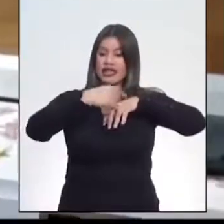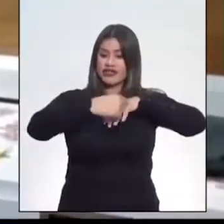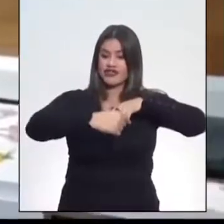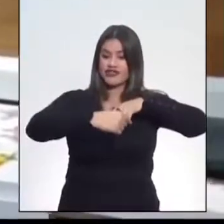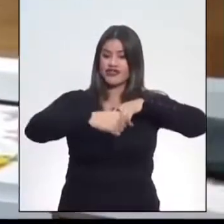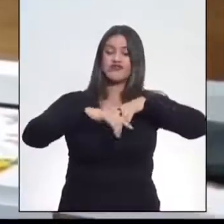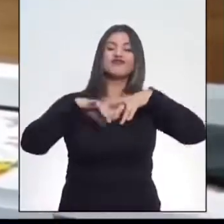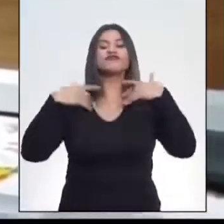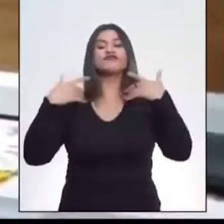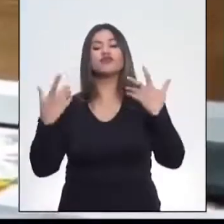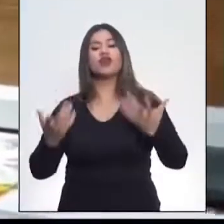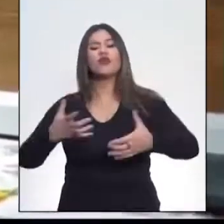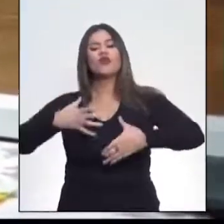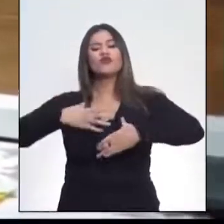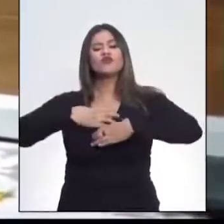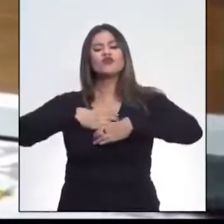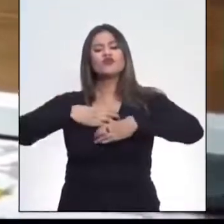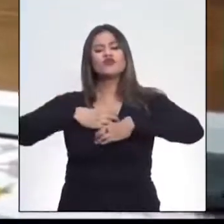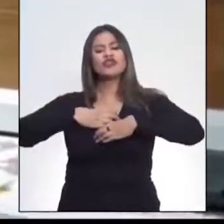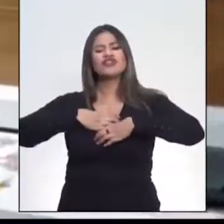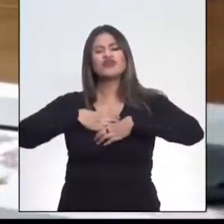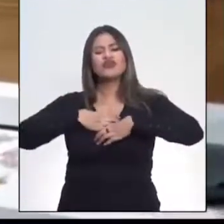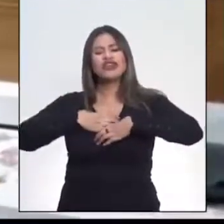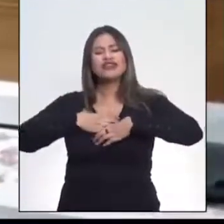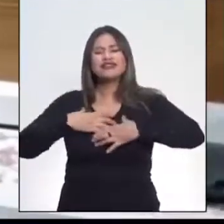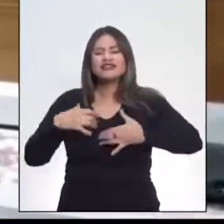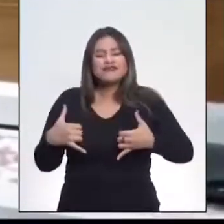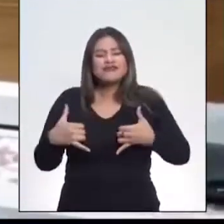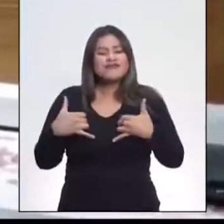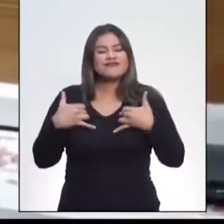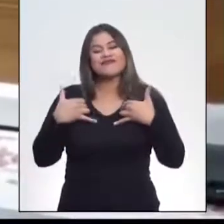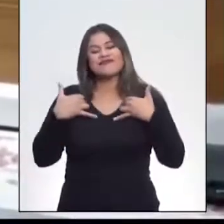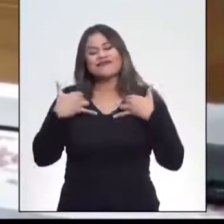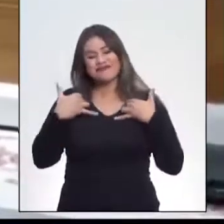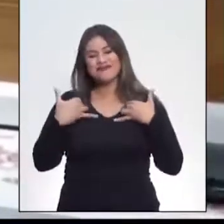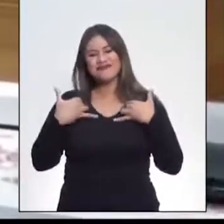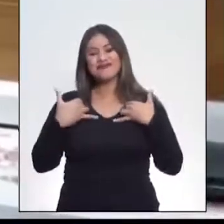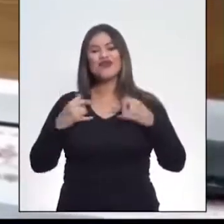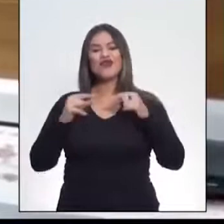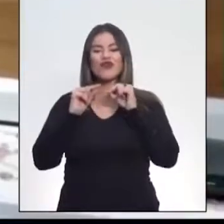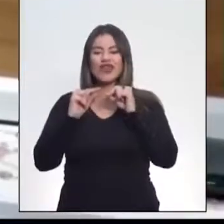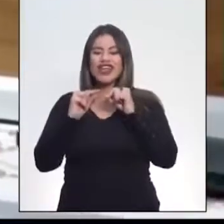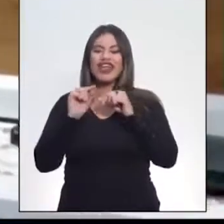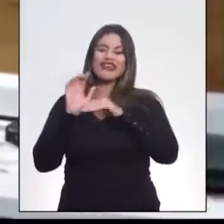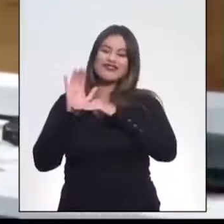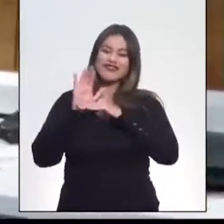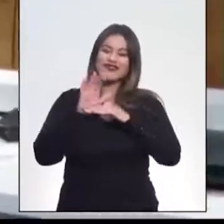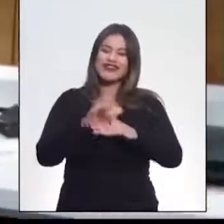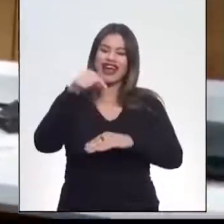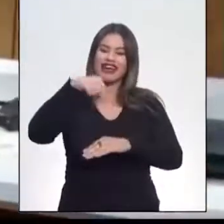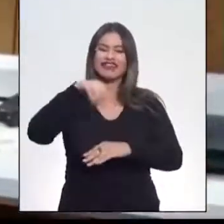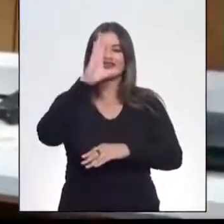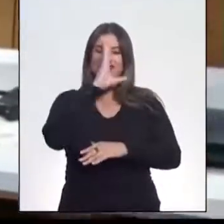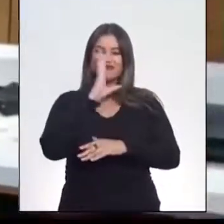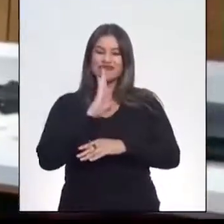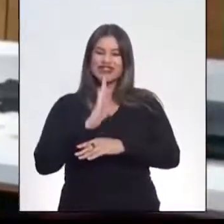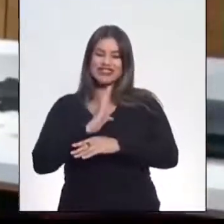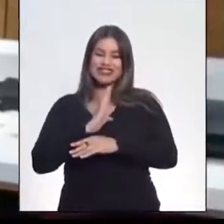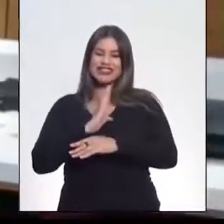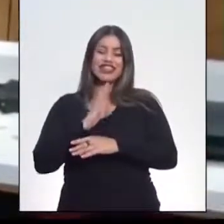então eu me sinto extremamente orgulhosa em ter feito parte dessa história do nosso país